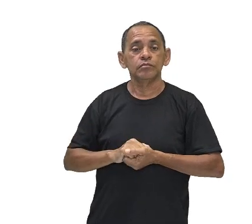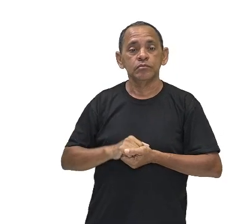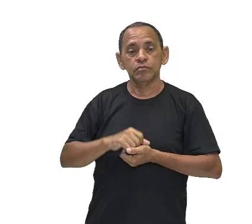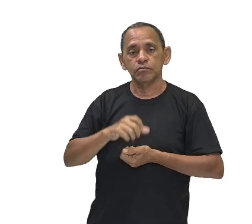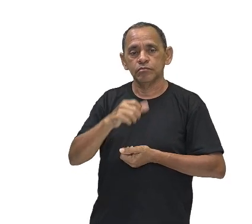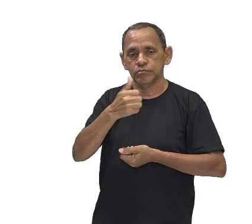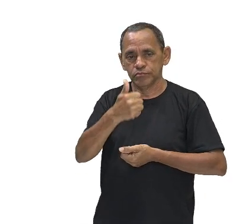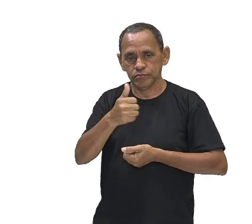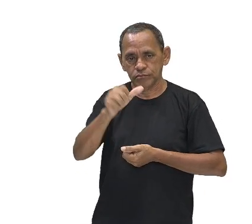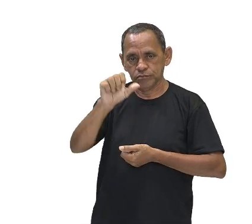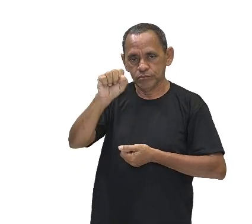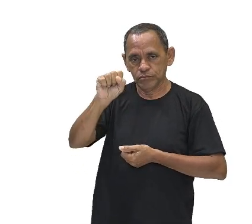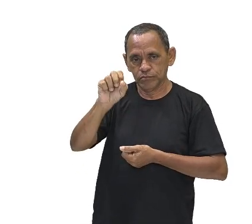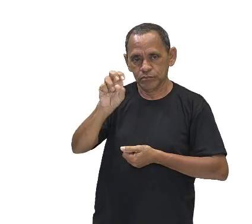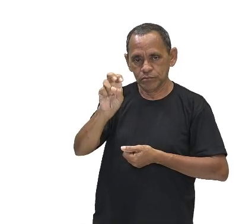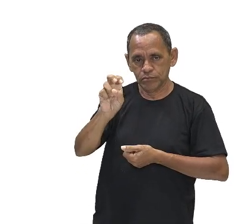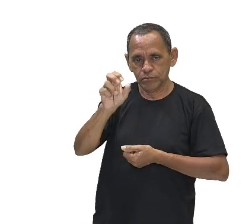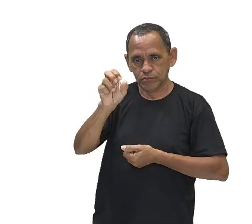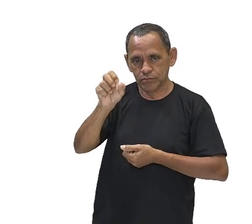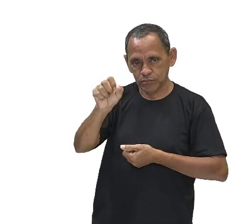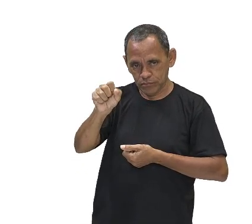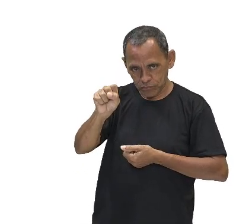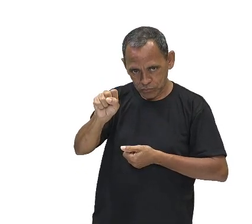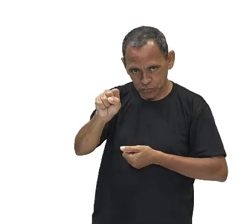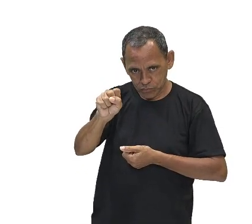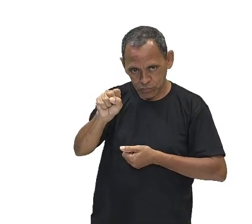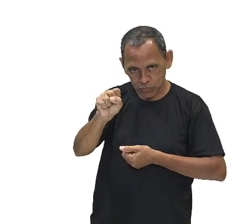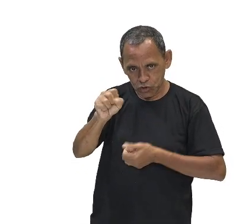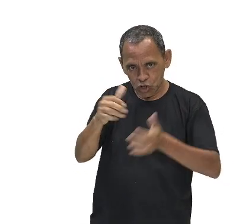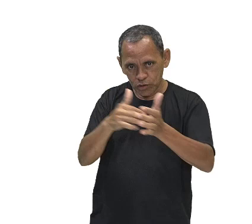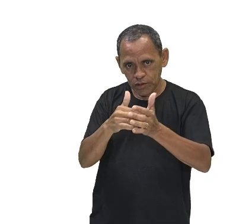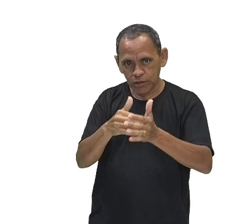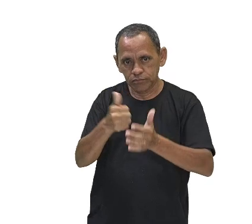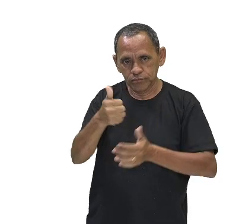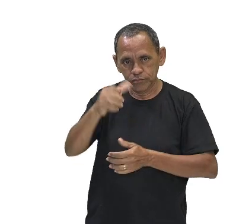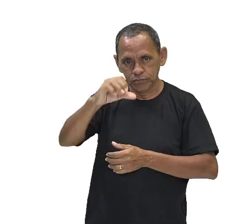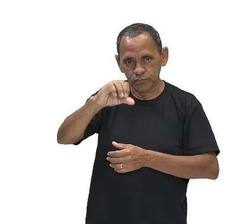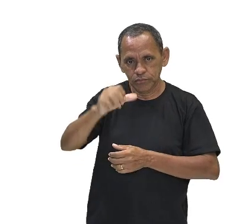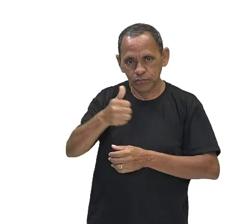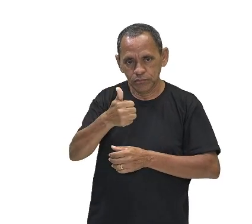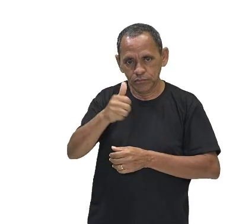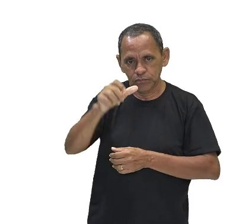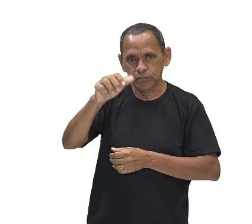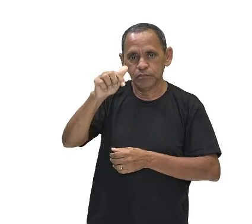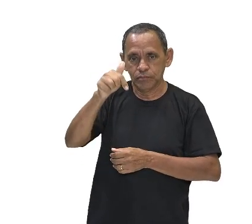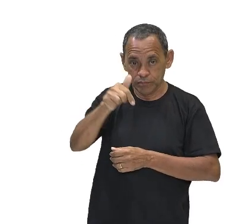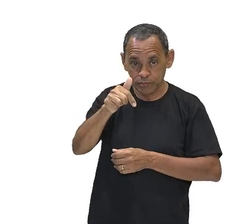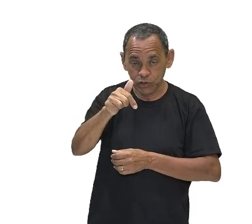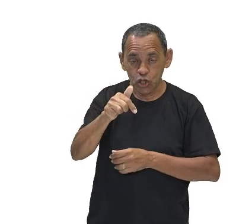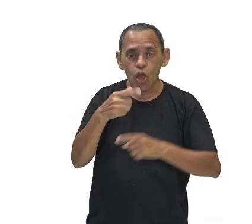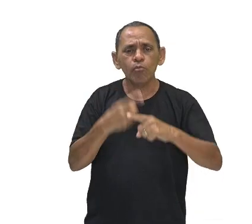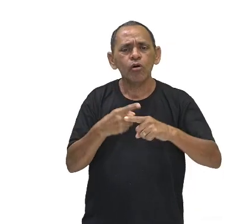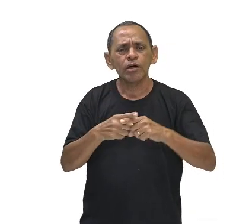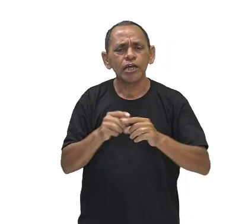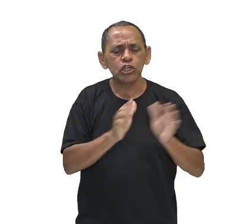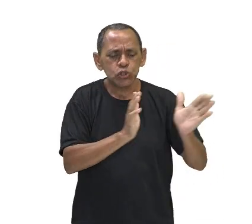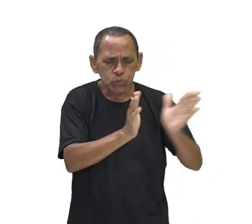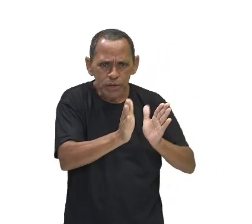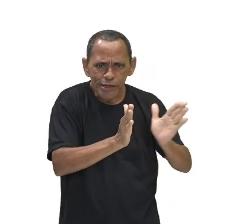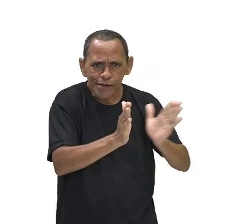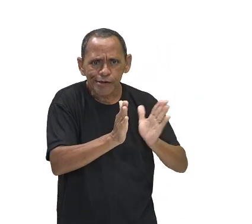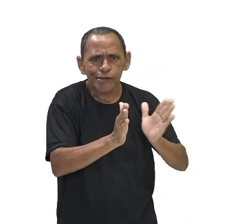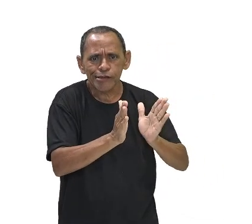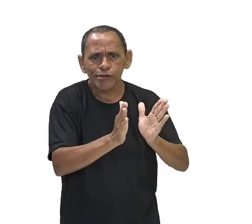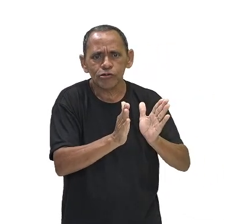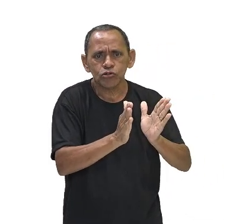1917. Por que esse período nós vamos considerar importante? Vamos lembrar que